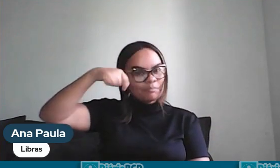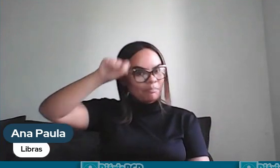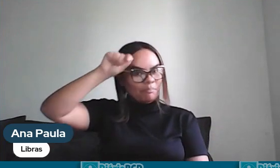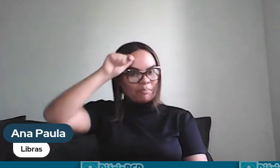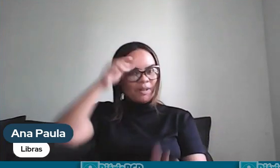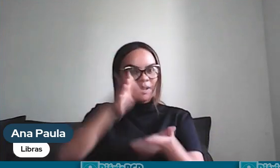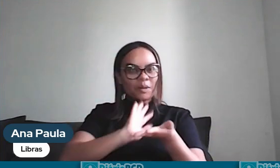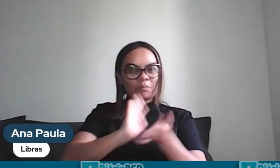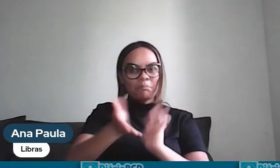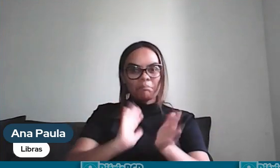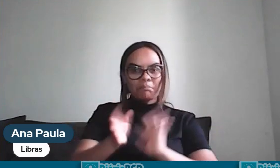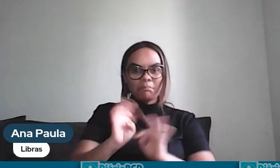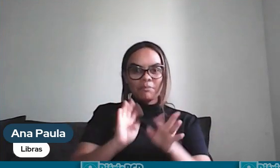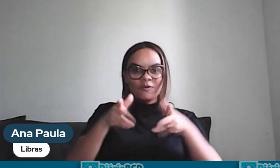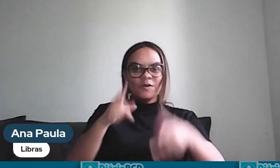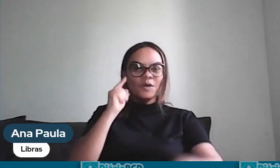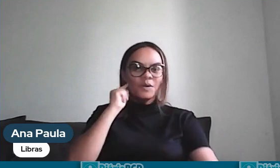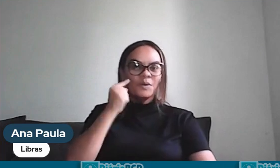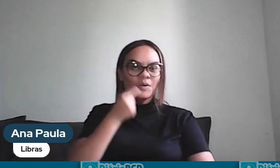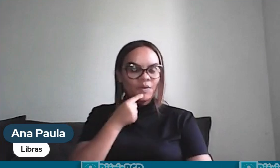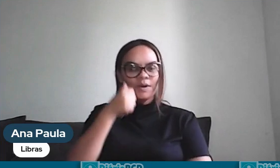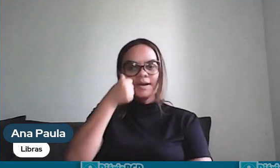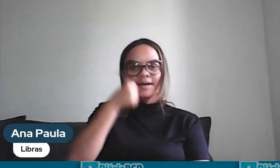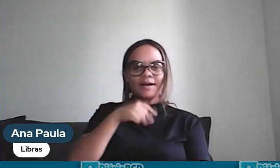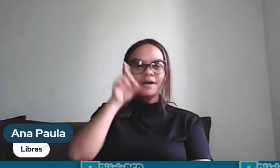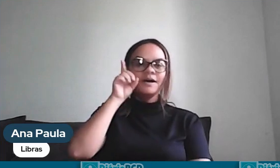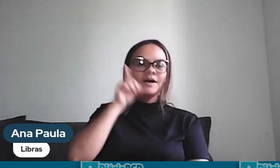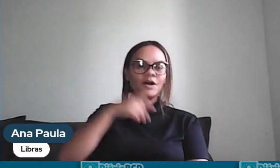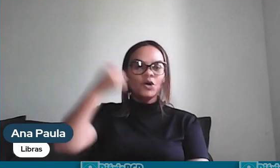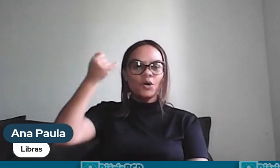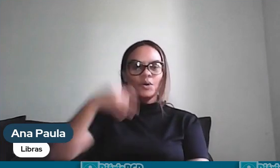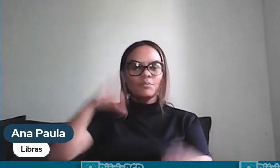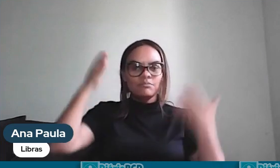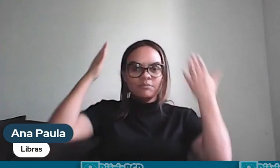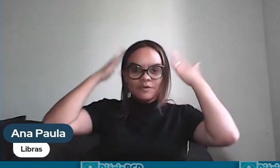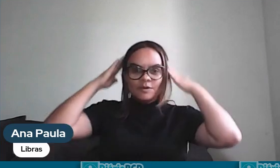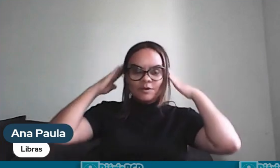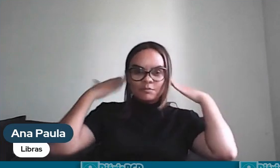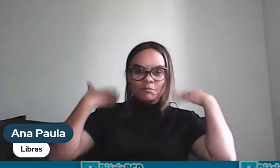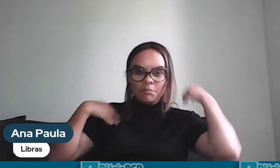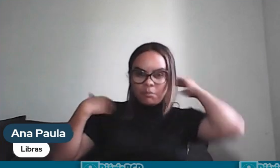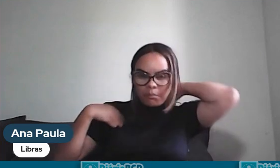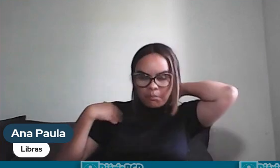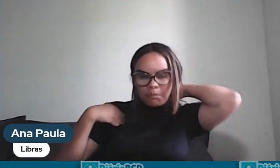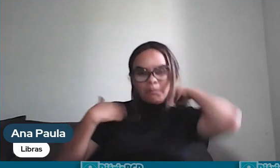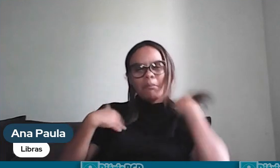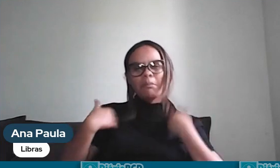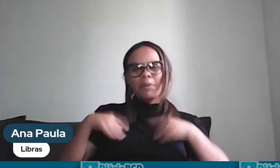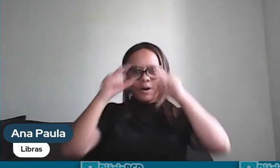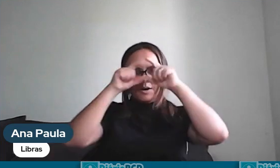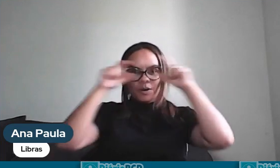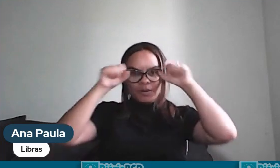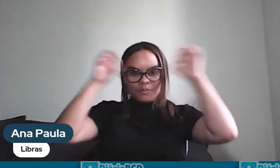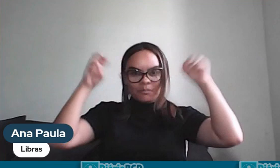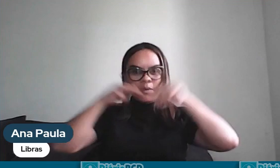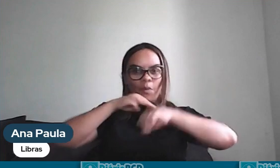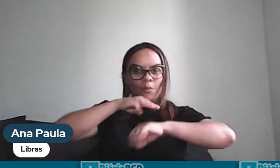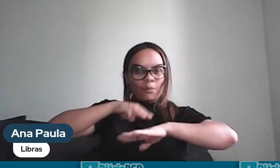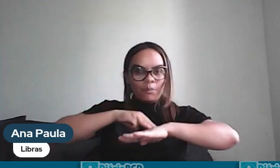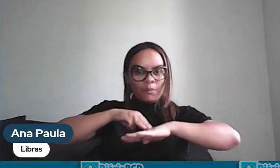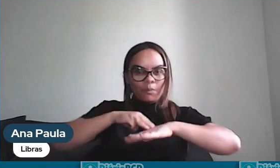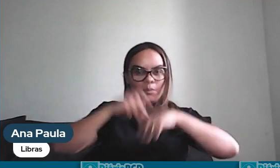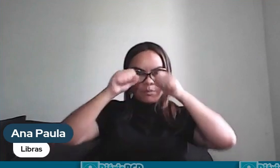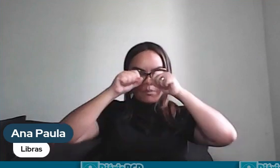tudo em Libras. Ana Paula é uma mulher de pele clara, cabelo liso abaixo do ombro, está com óculos com haste marrom e